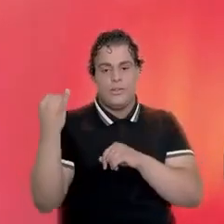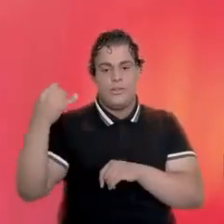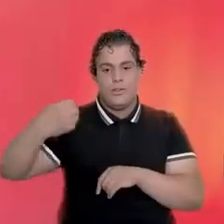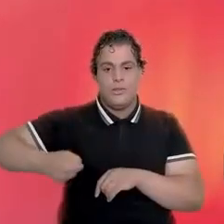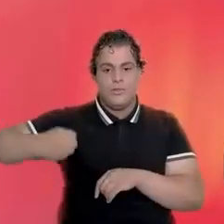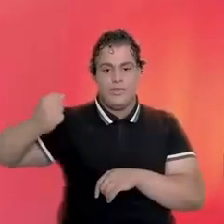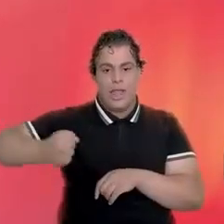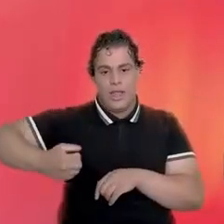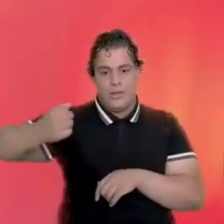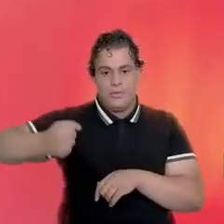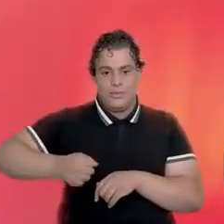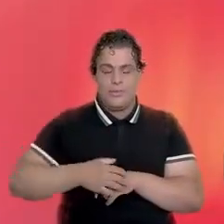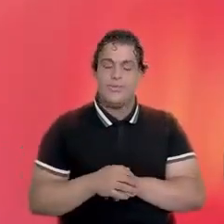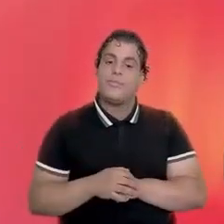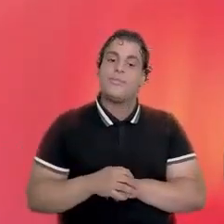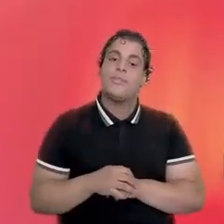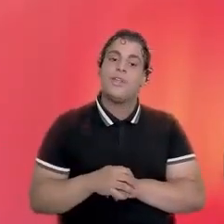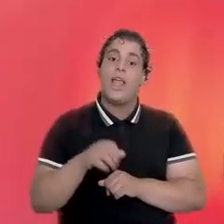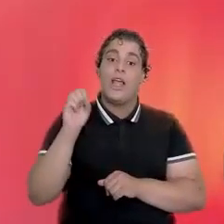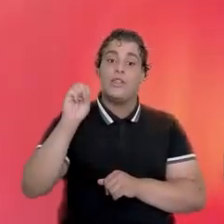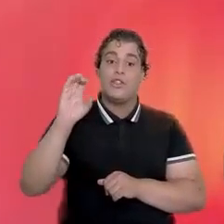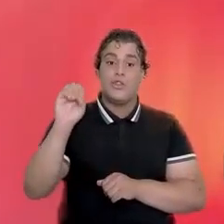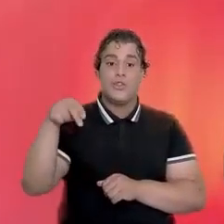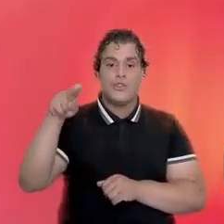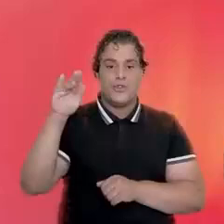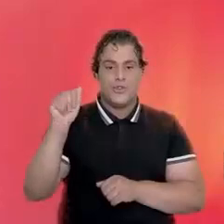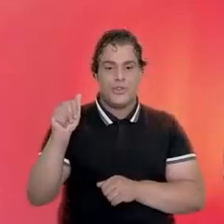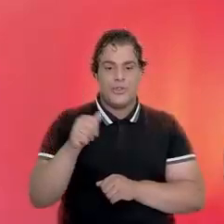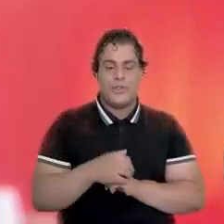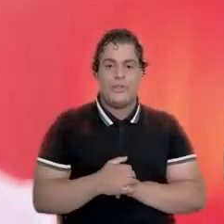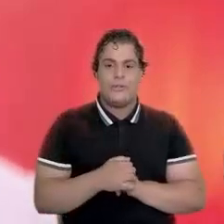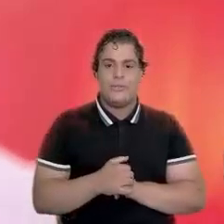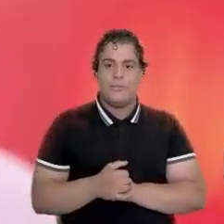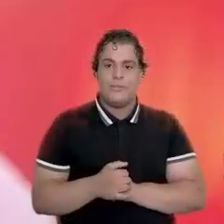Letras. Sônia Alves,